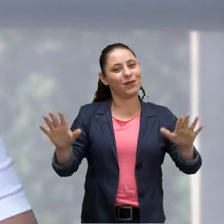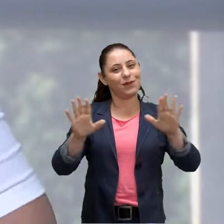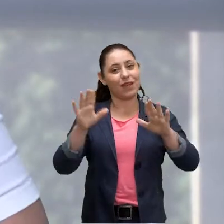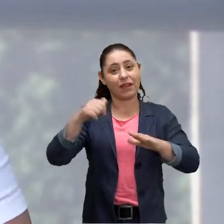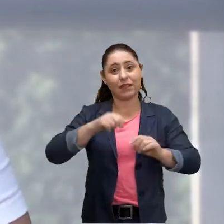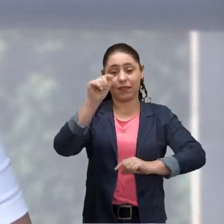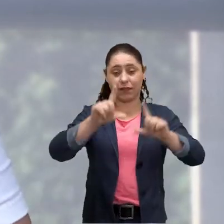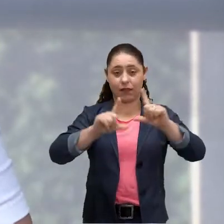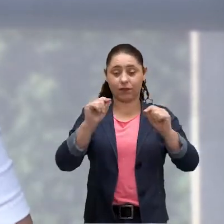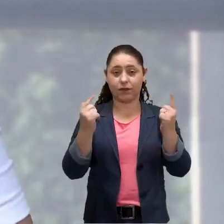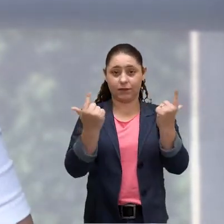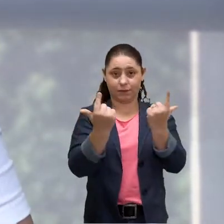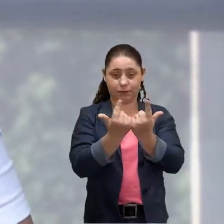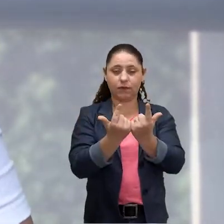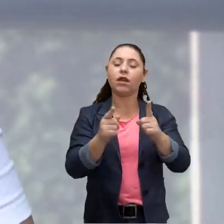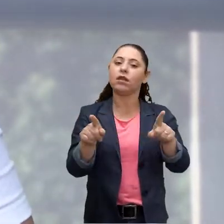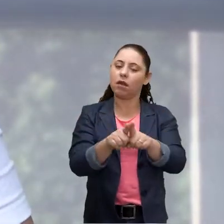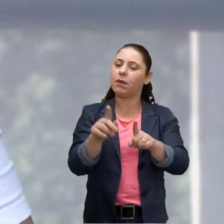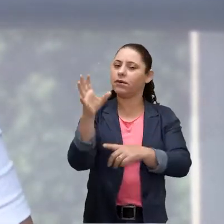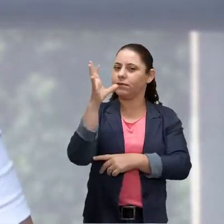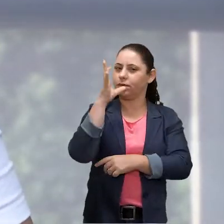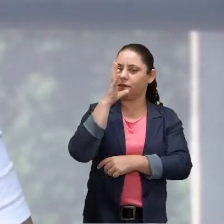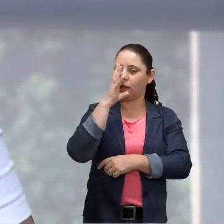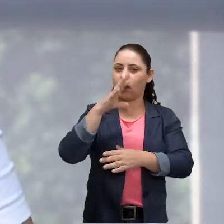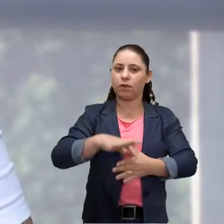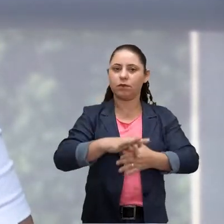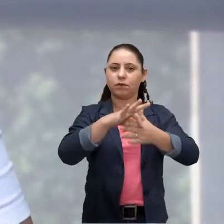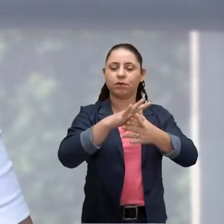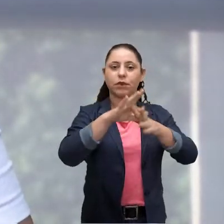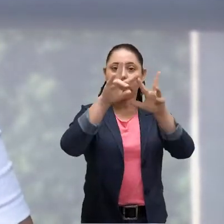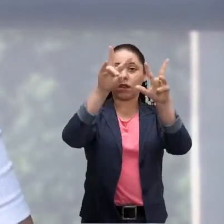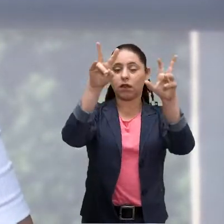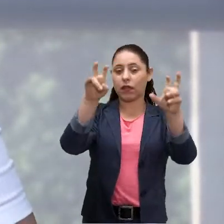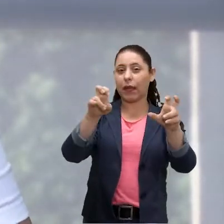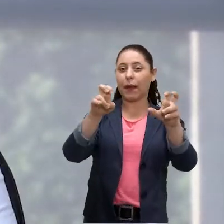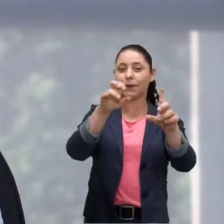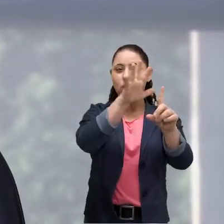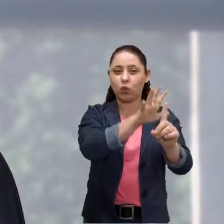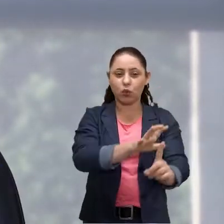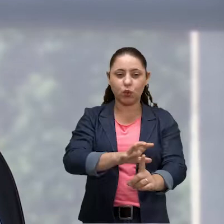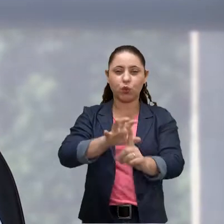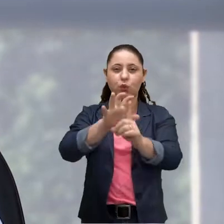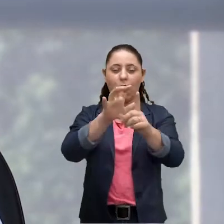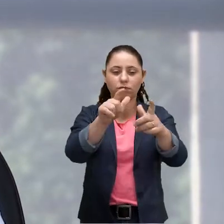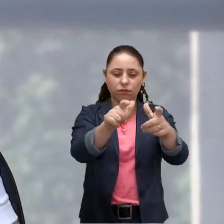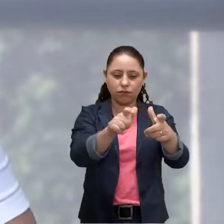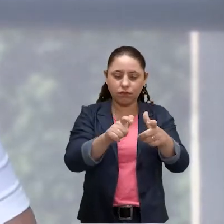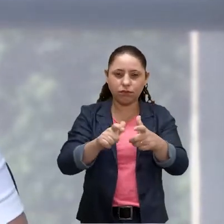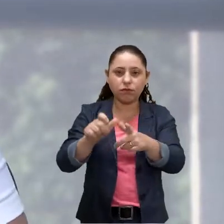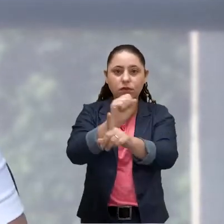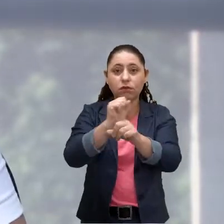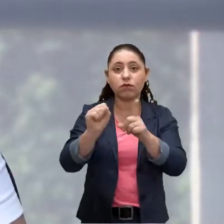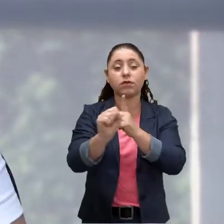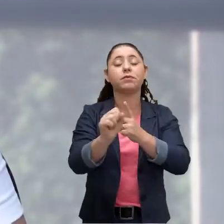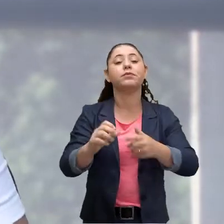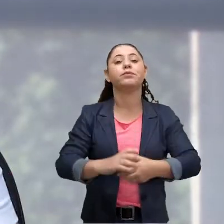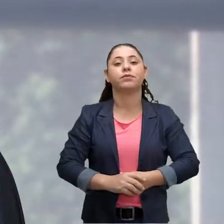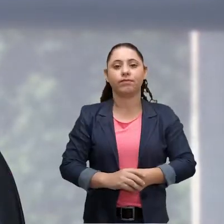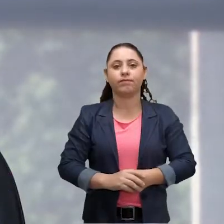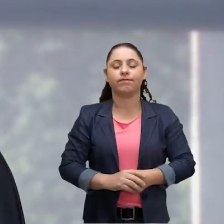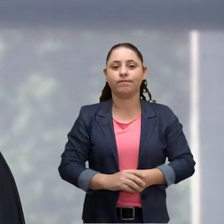Olá, aqui na TV Assembleia você também acompanha os principais assuntos que abrangem os mais diversos setores da nossa